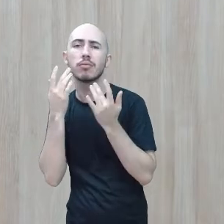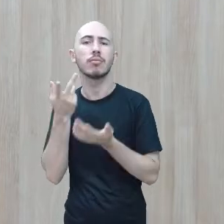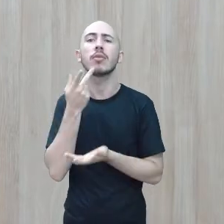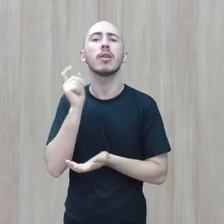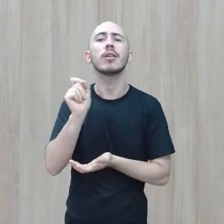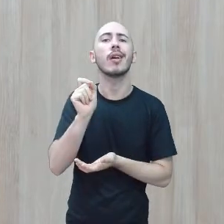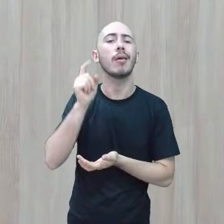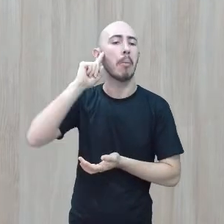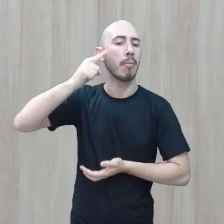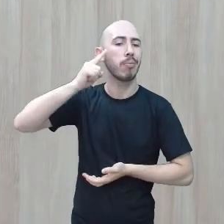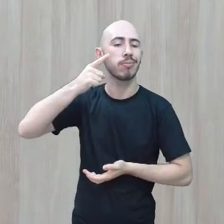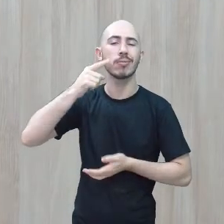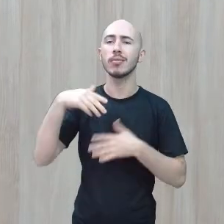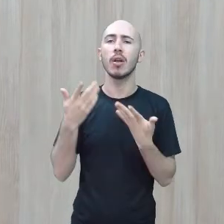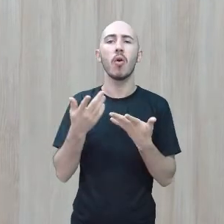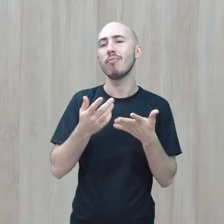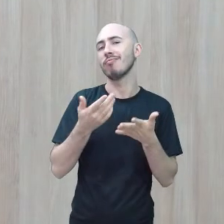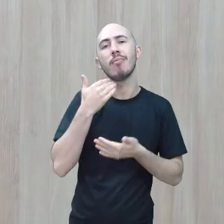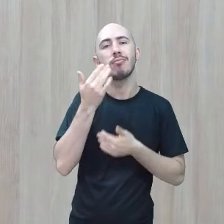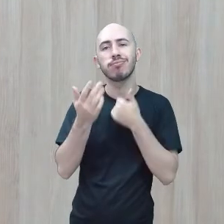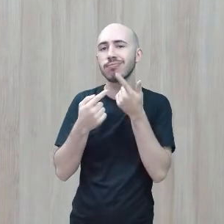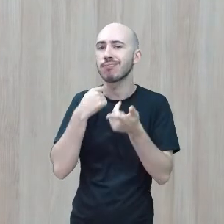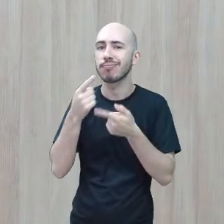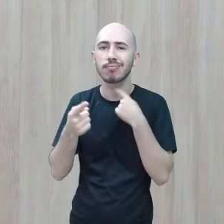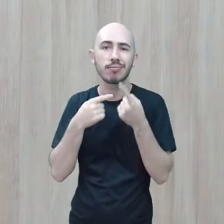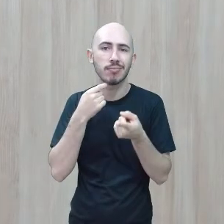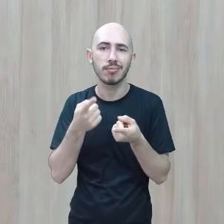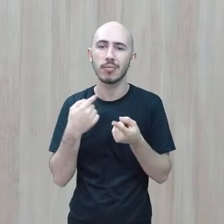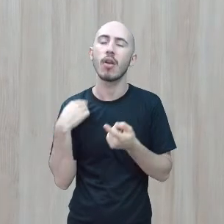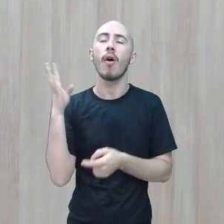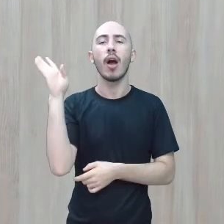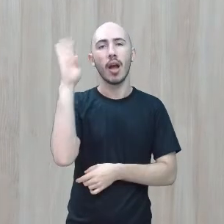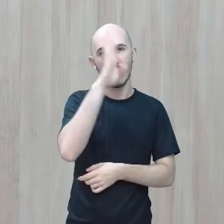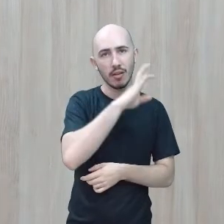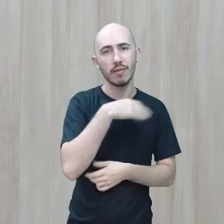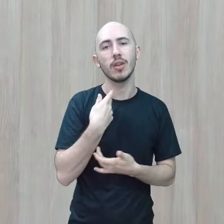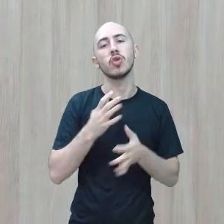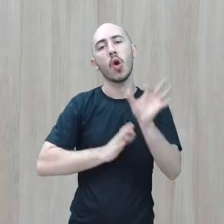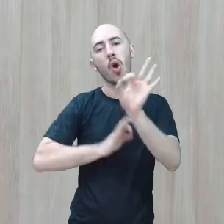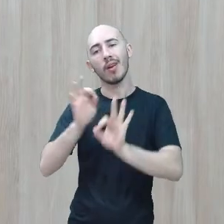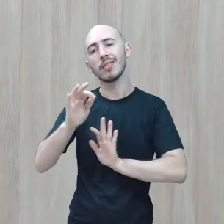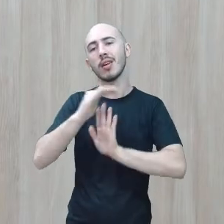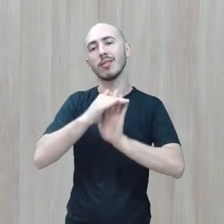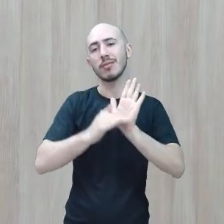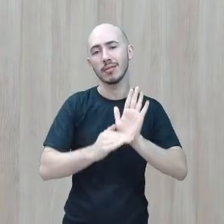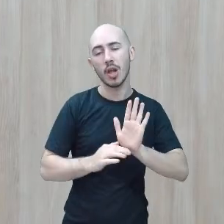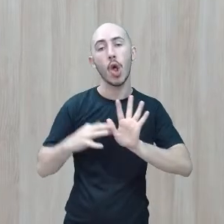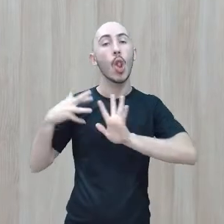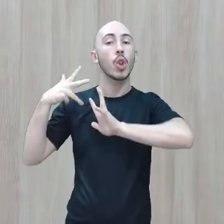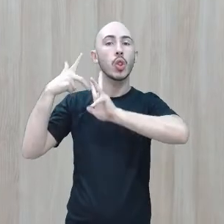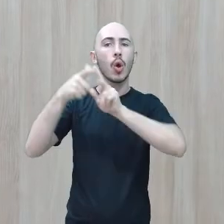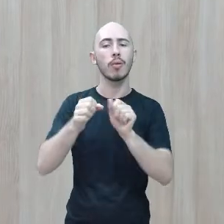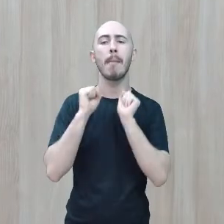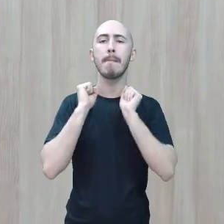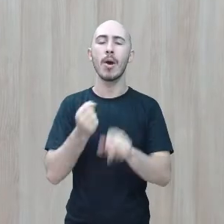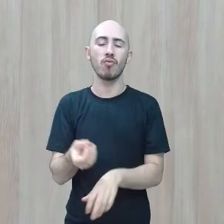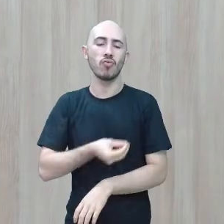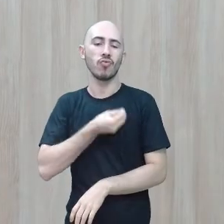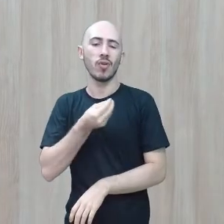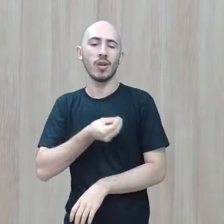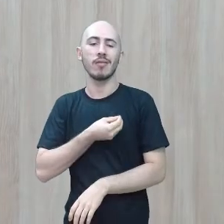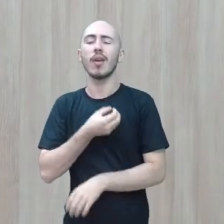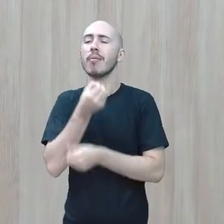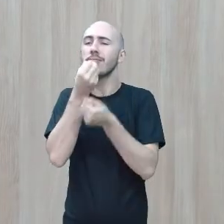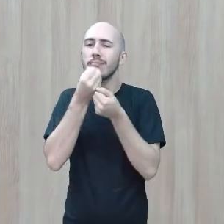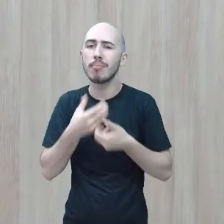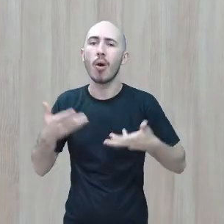né? E por isso que é tão complexo a gente planejar esse ambiente onde todos possam viver de uma forma